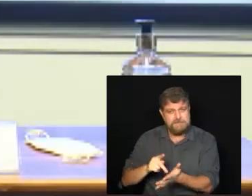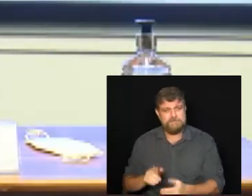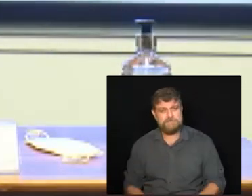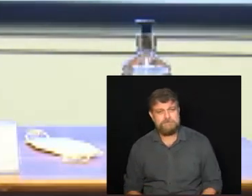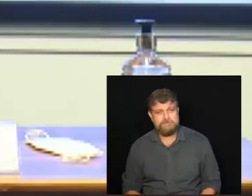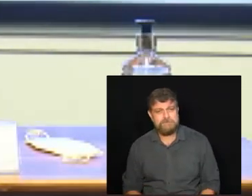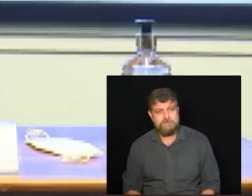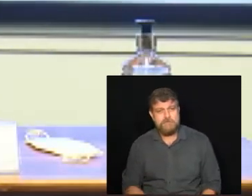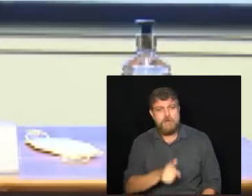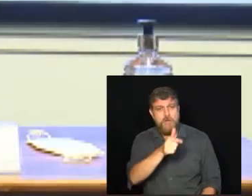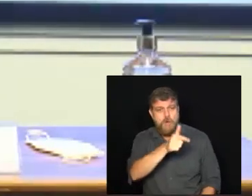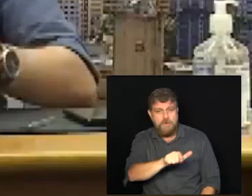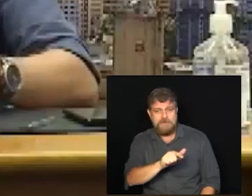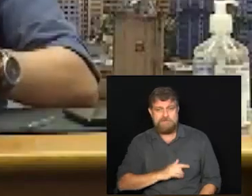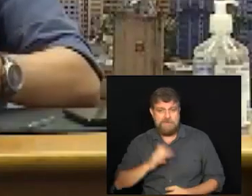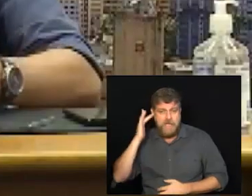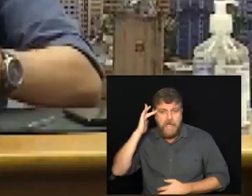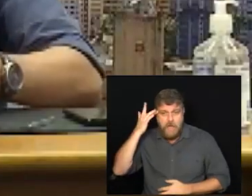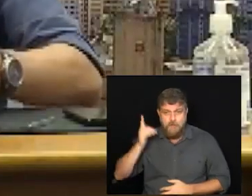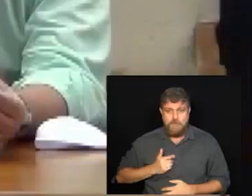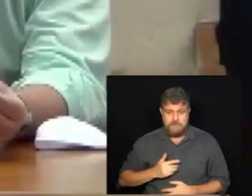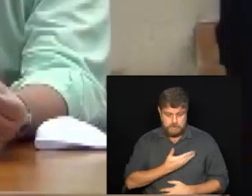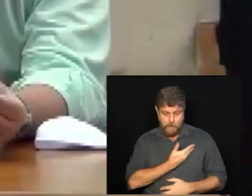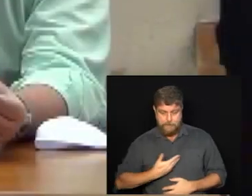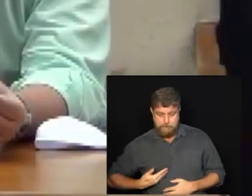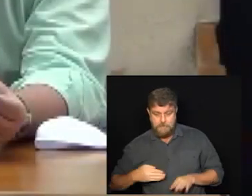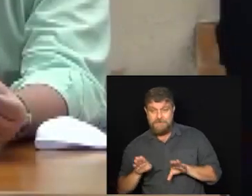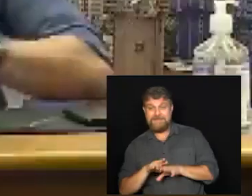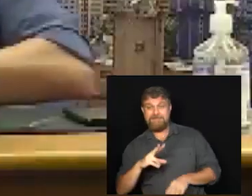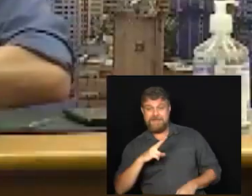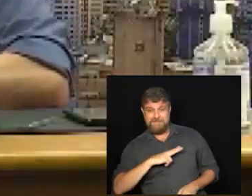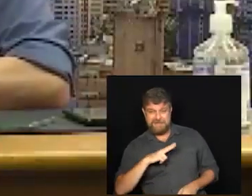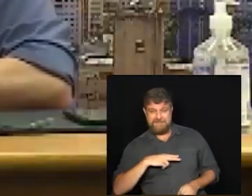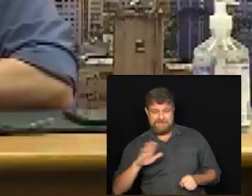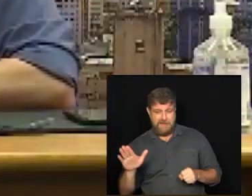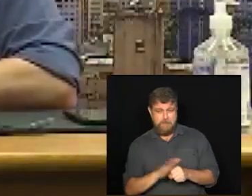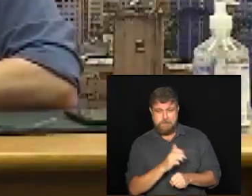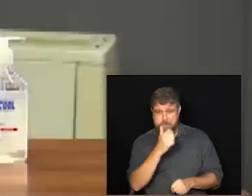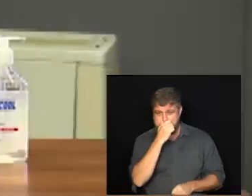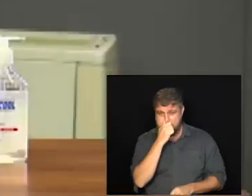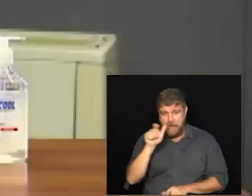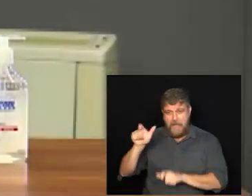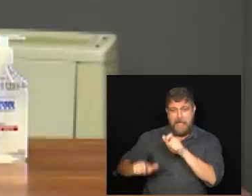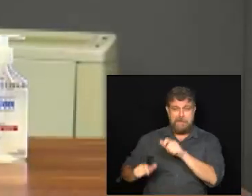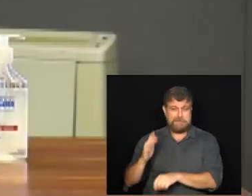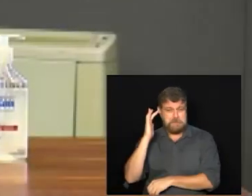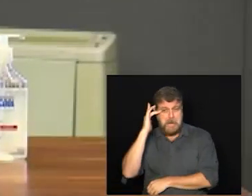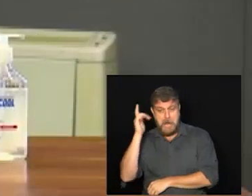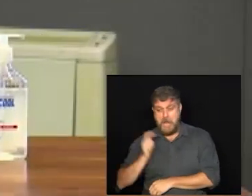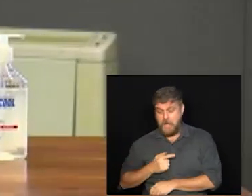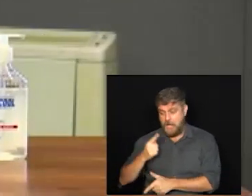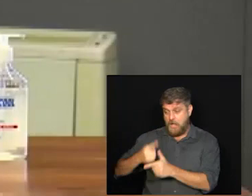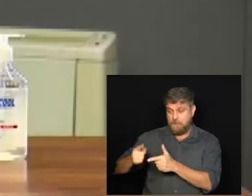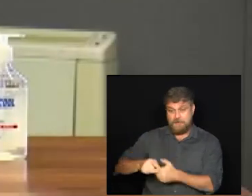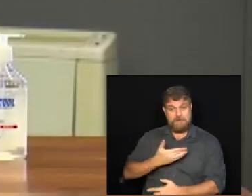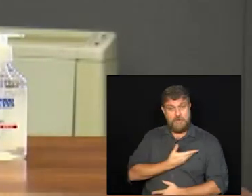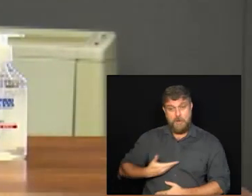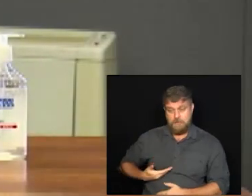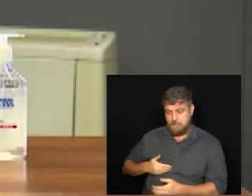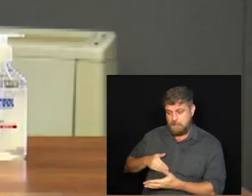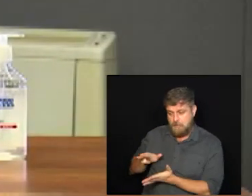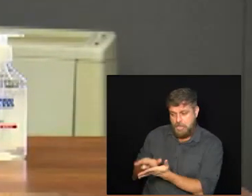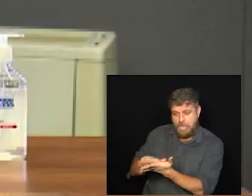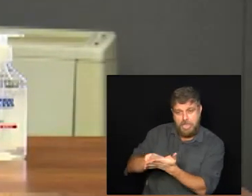de novo, acho que assim, é o público e privado, né, secretária? Isso. Porque as pessoas ficam com a sensação que o problema está só no público, e não